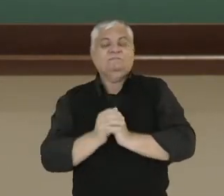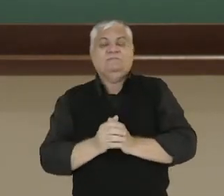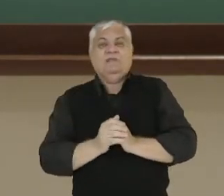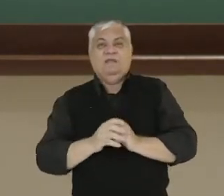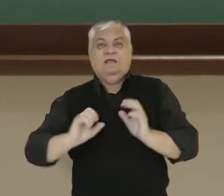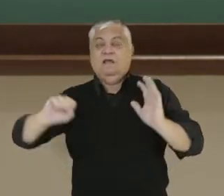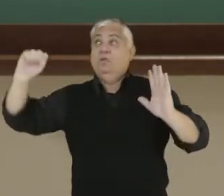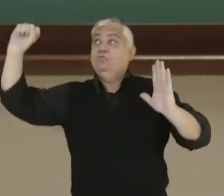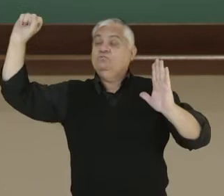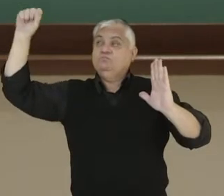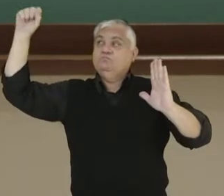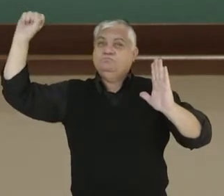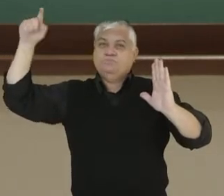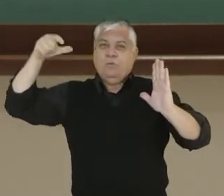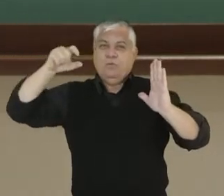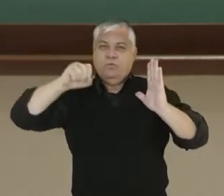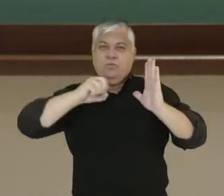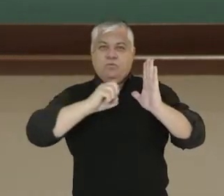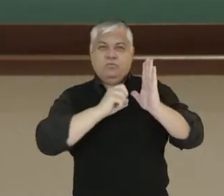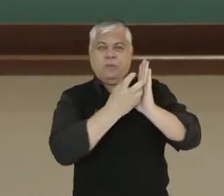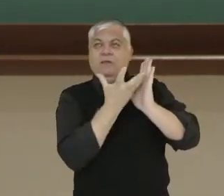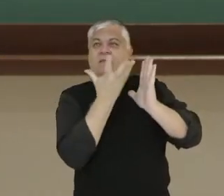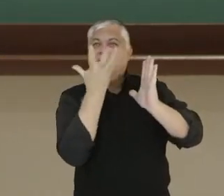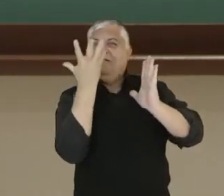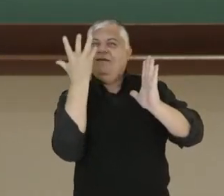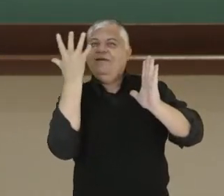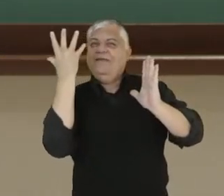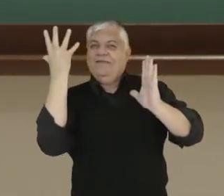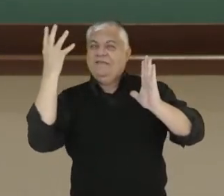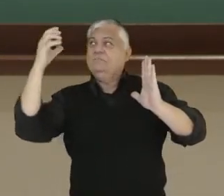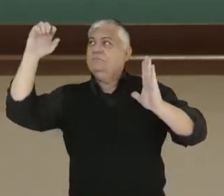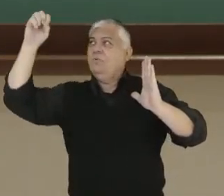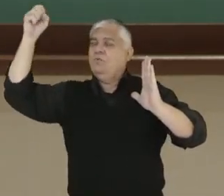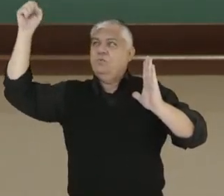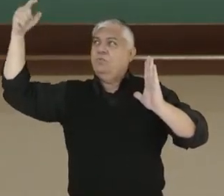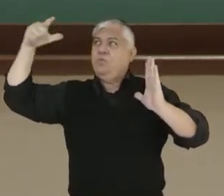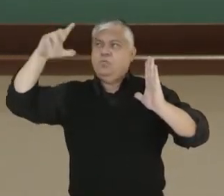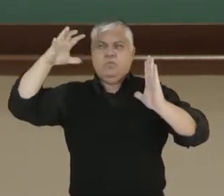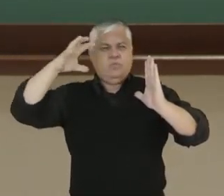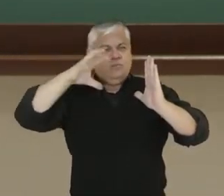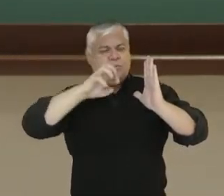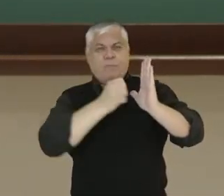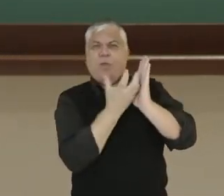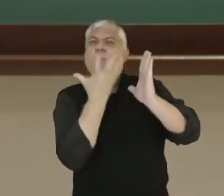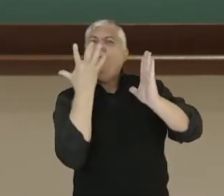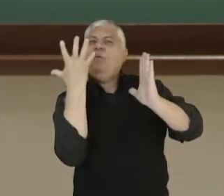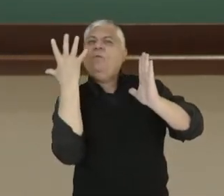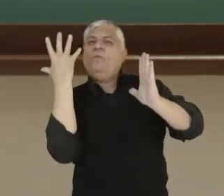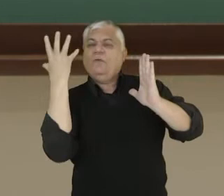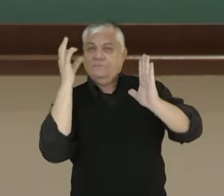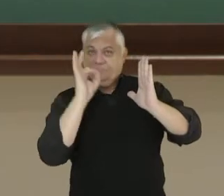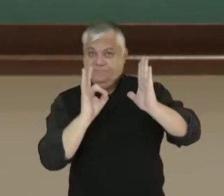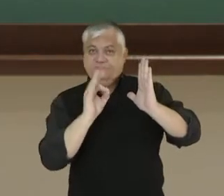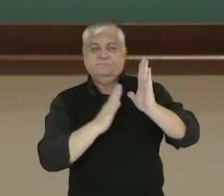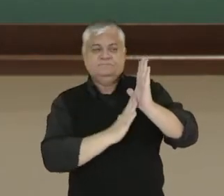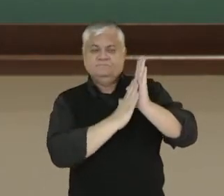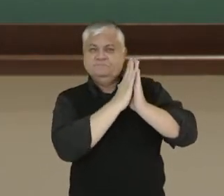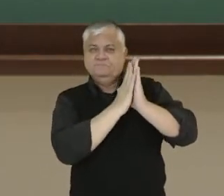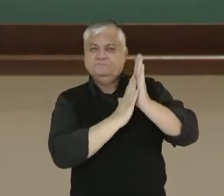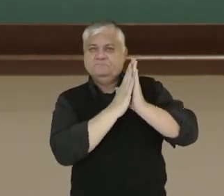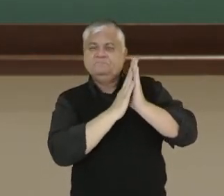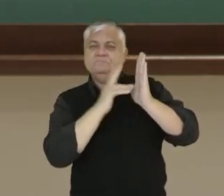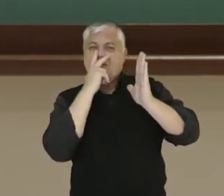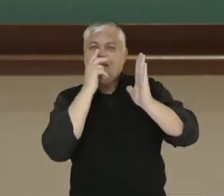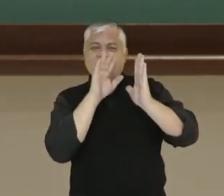vem, bate e ela sai, ela bate e reflete. Bem no meio nós colocamos uma reta imaginária, uma